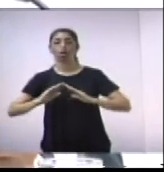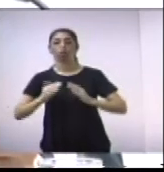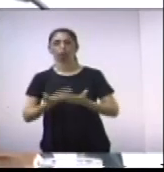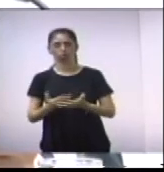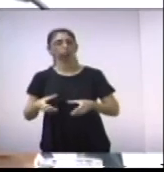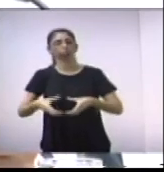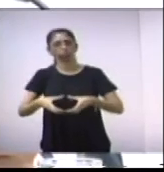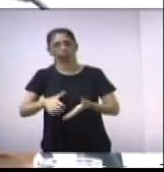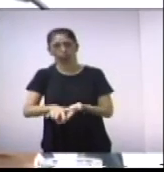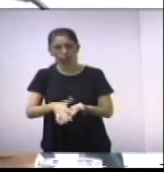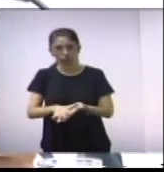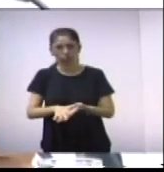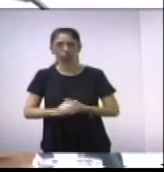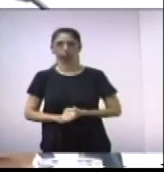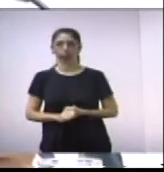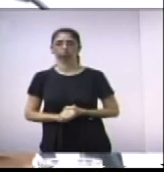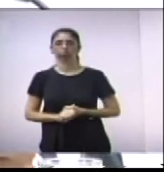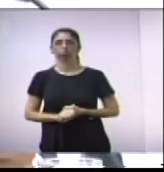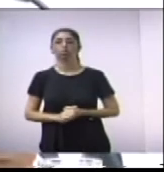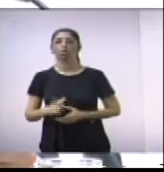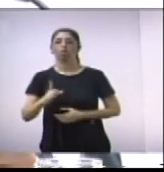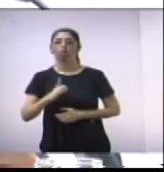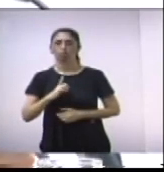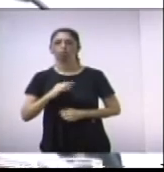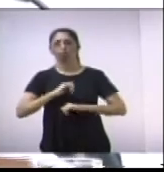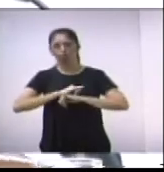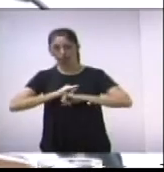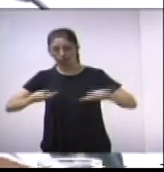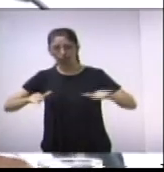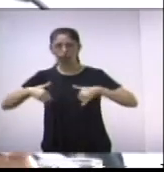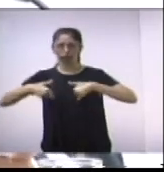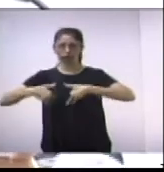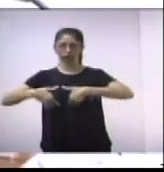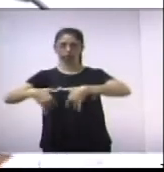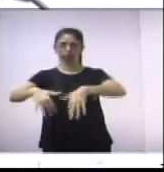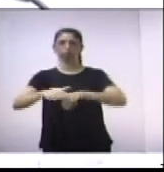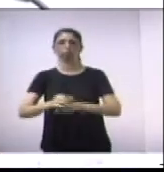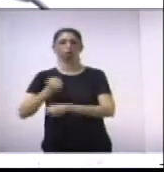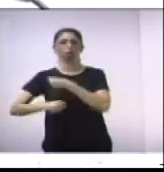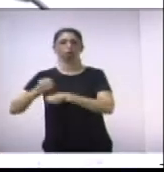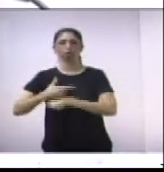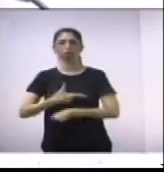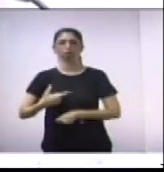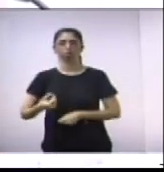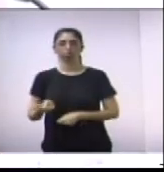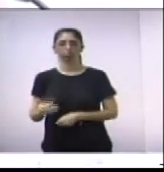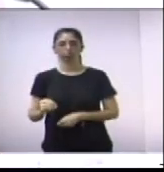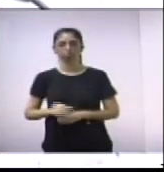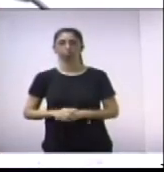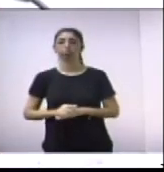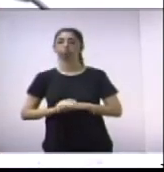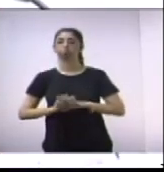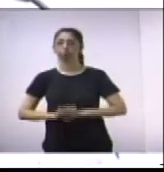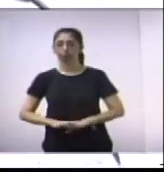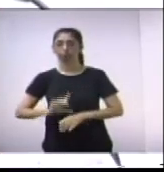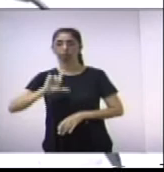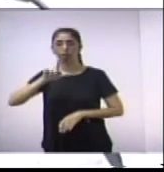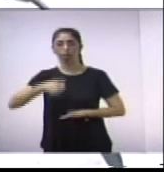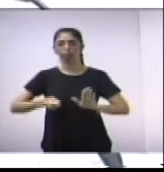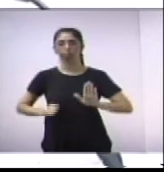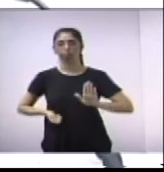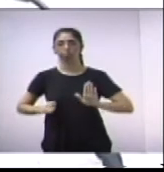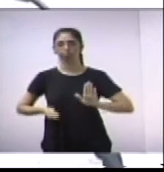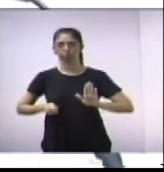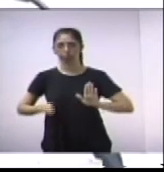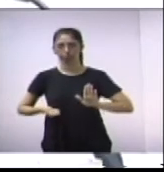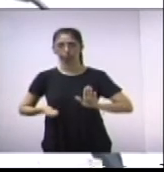samba instituiu que houve desfile das escolas de samba em 2010. Salientou que a MD4 foi contratada após um pregão presencial